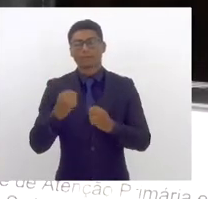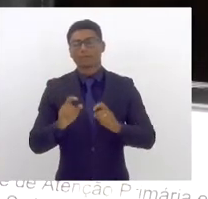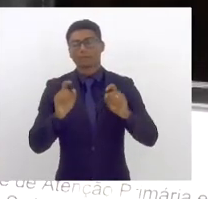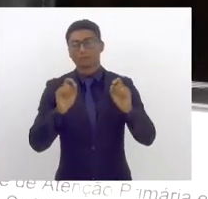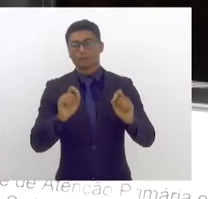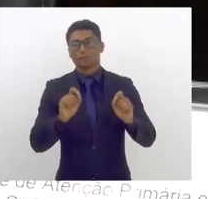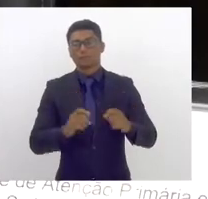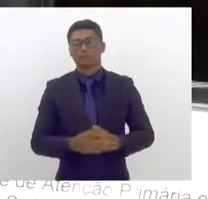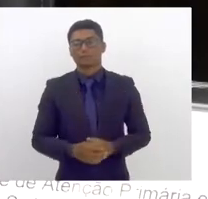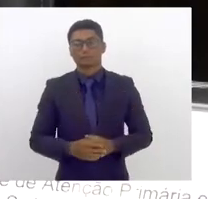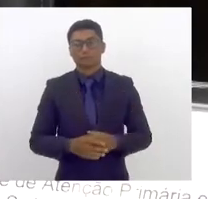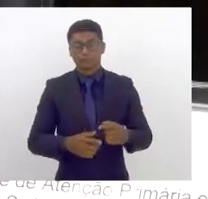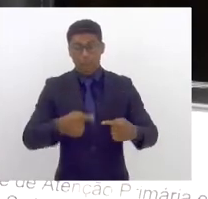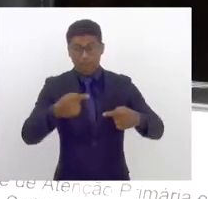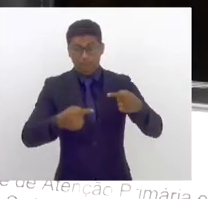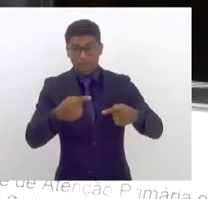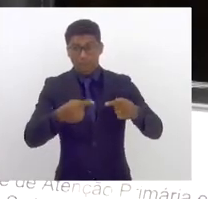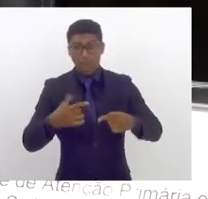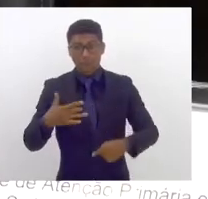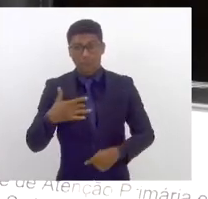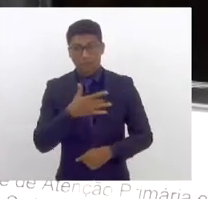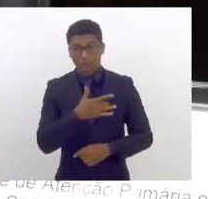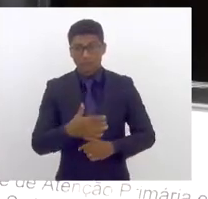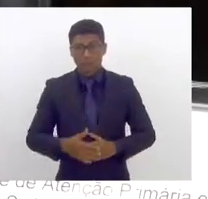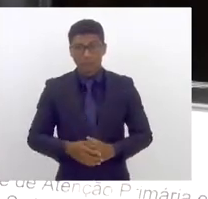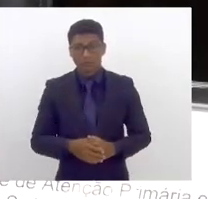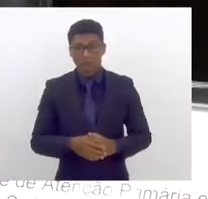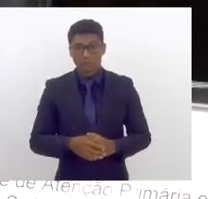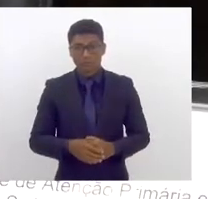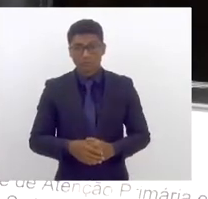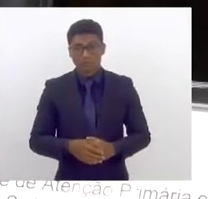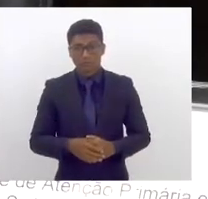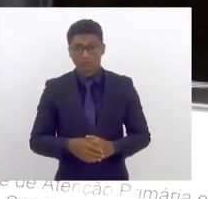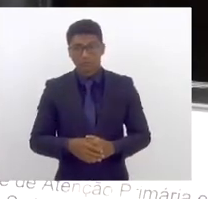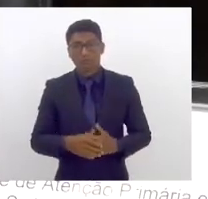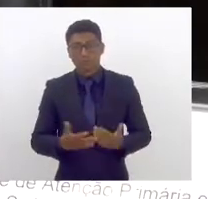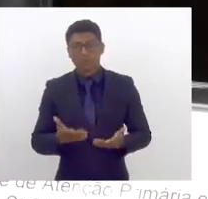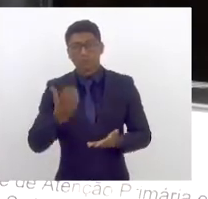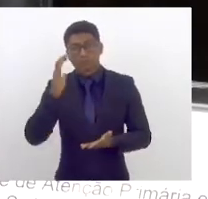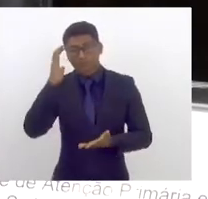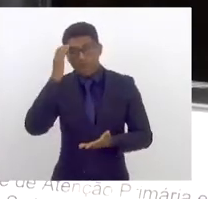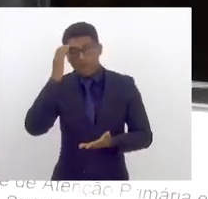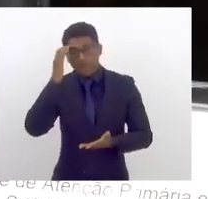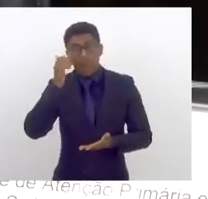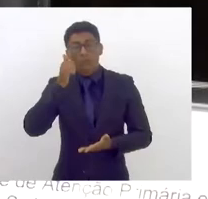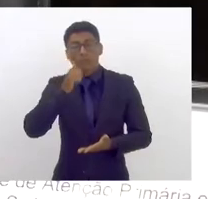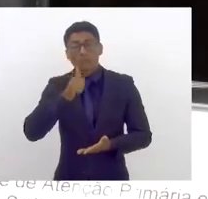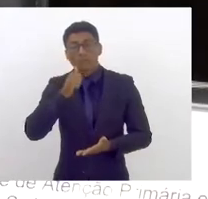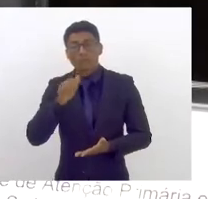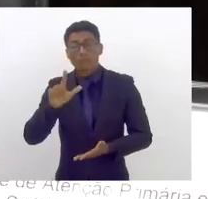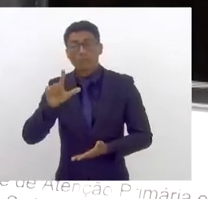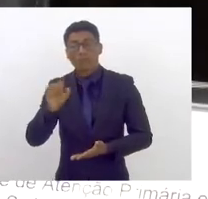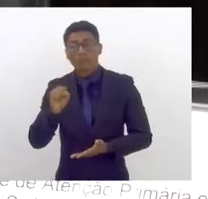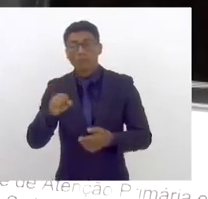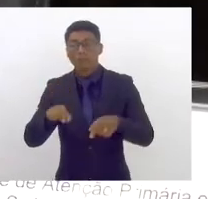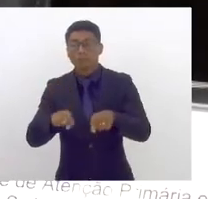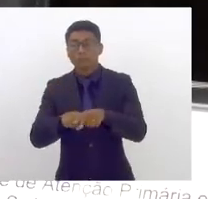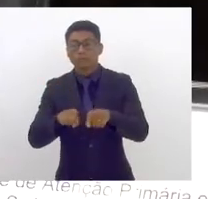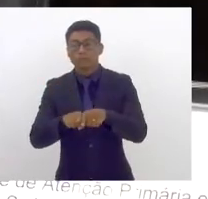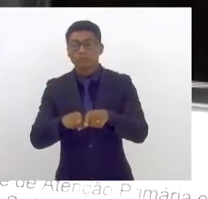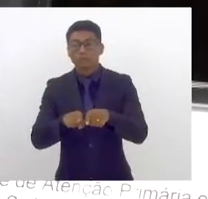política de saúde que compreenda as necessidades das mulheres lésbicas e transexuais